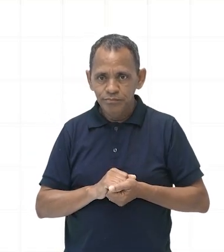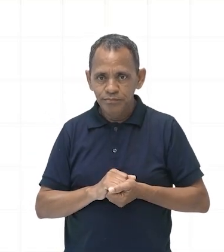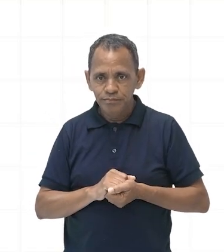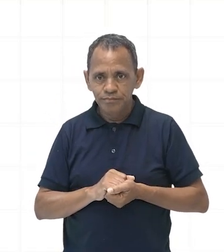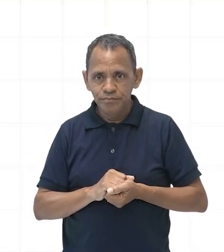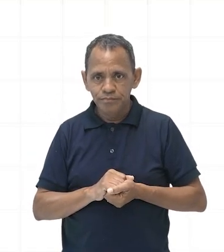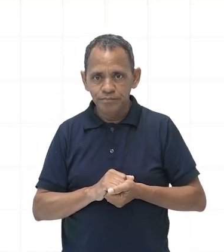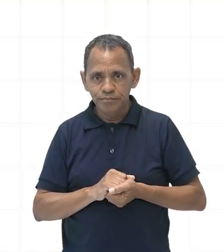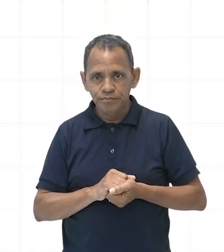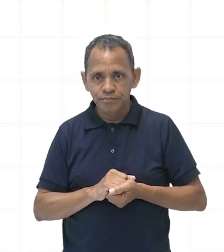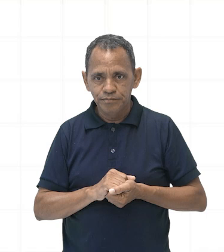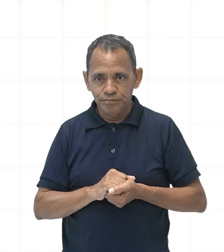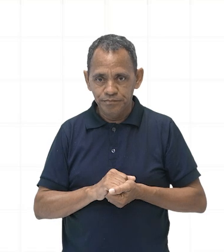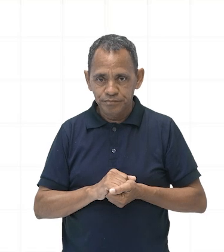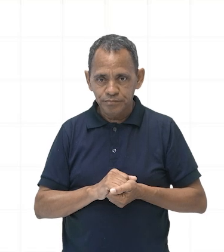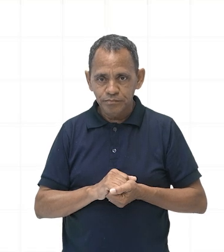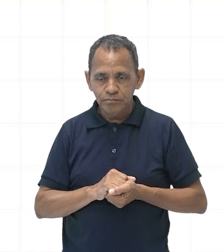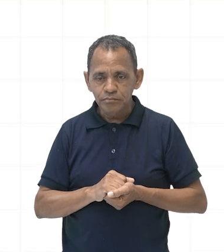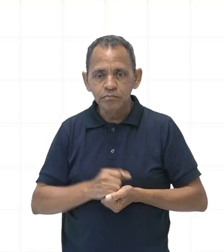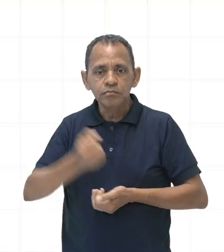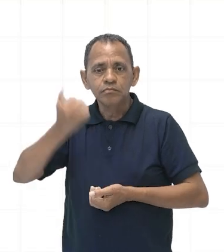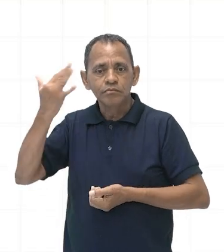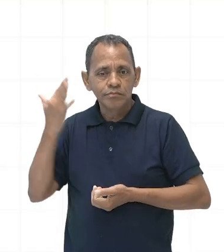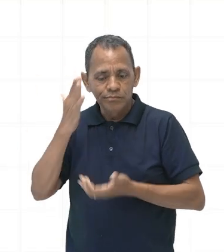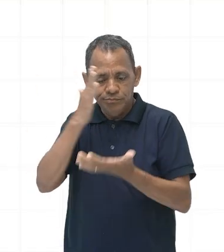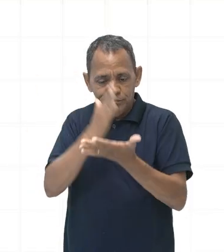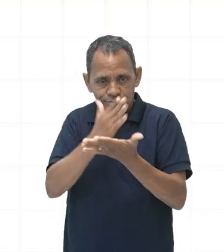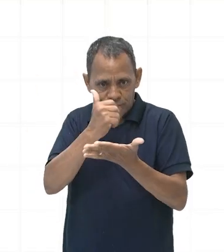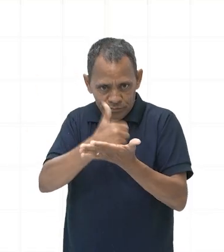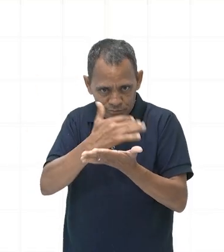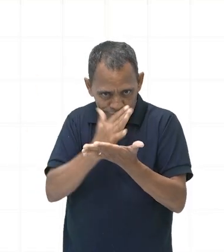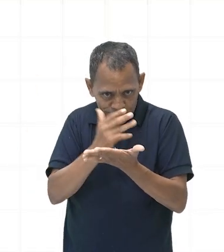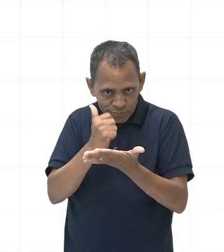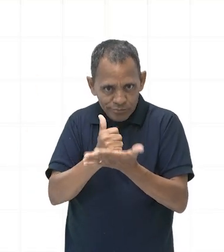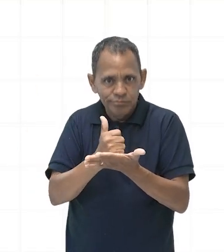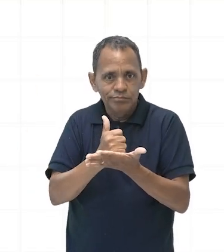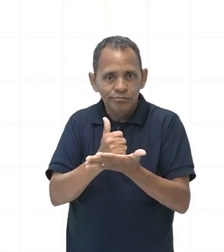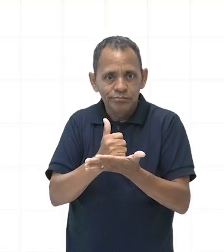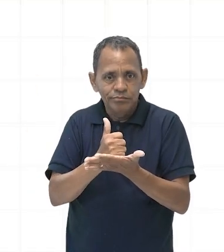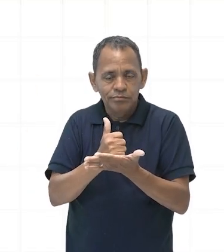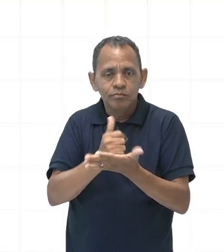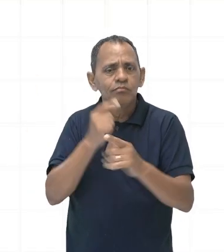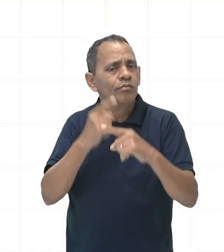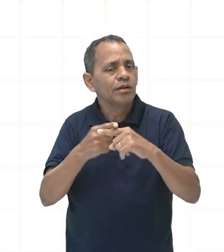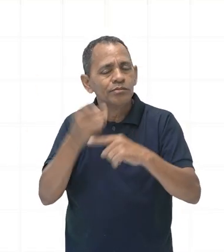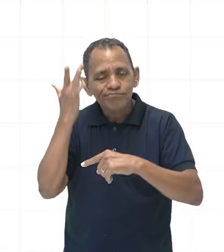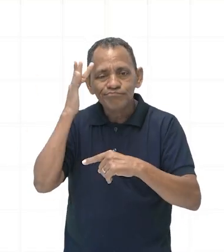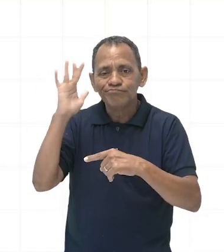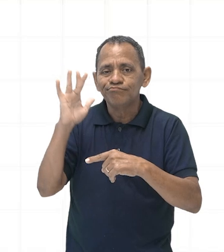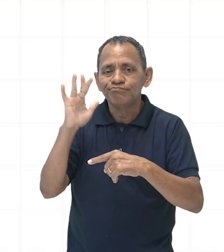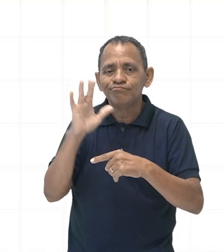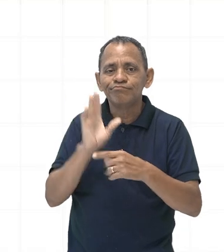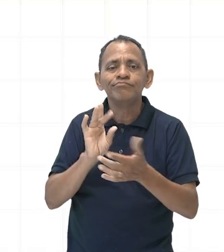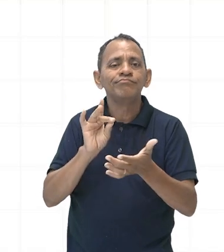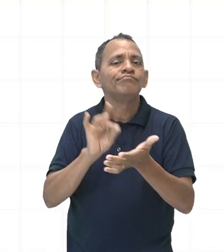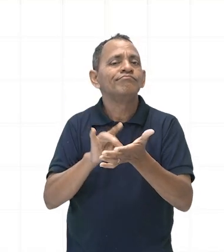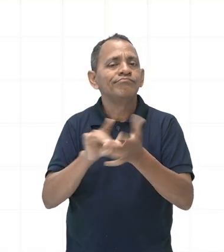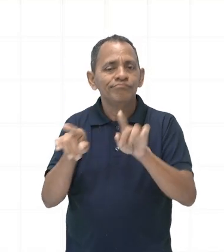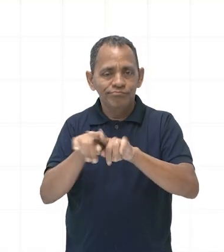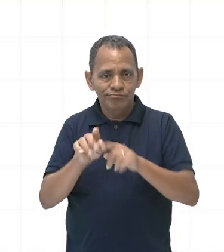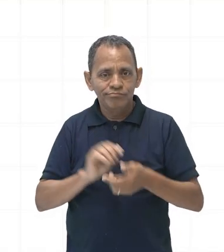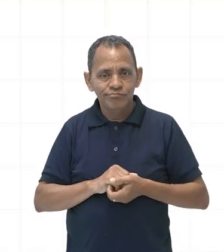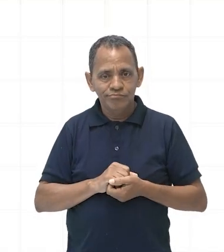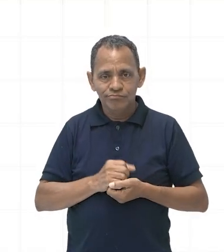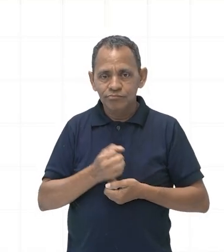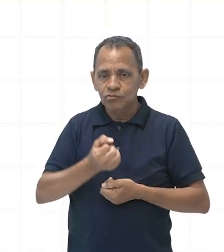condições. Quantos bolos... Olha só, quantos bolos? Eu não sei. Então, é justamente esse valor aqui de bolos